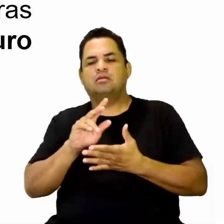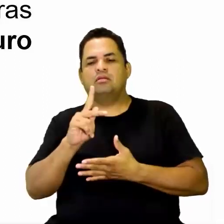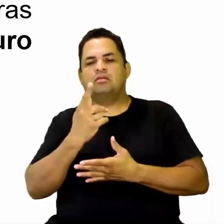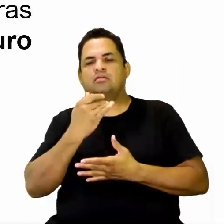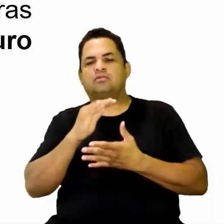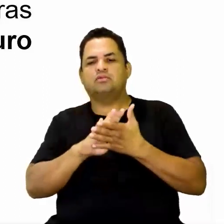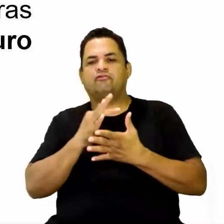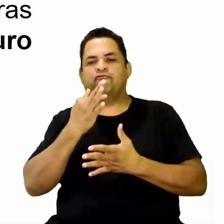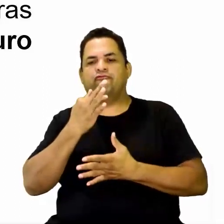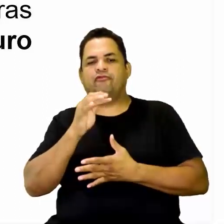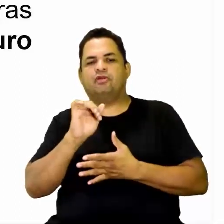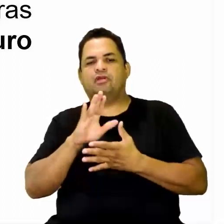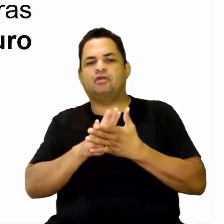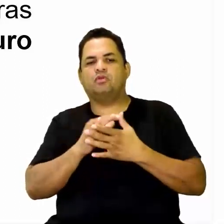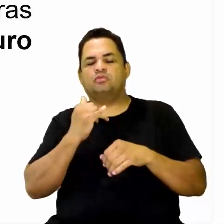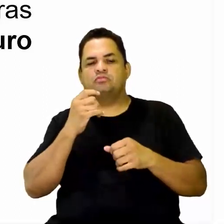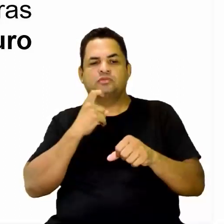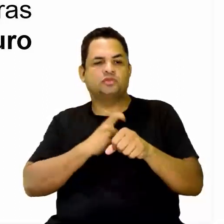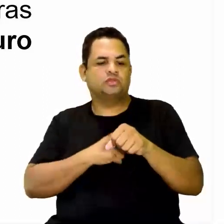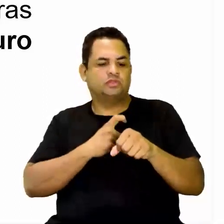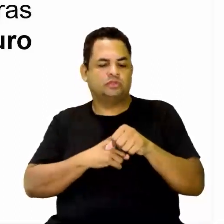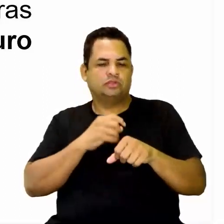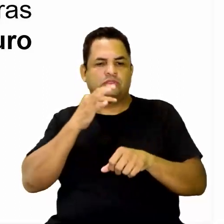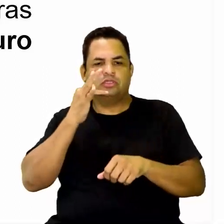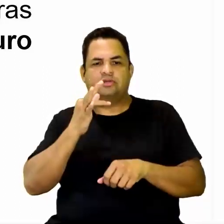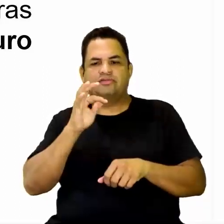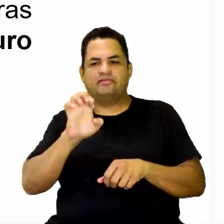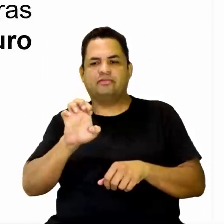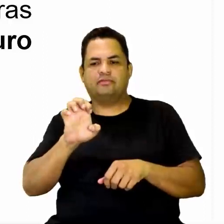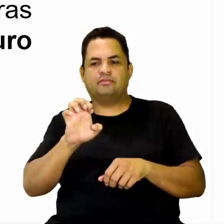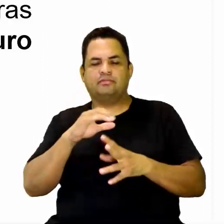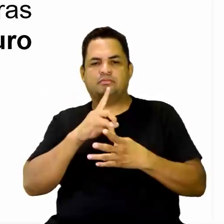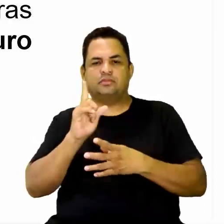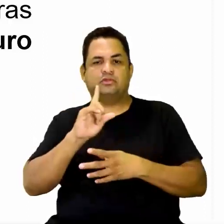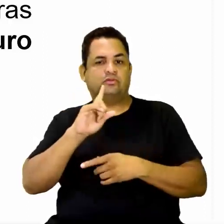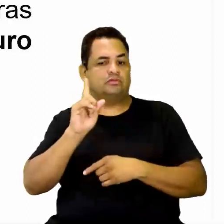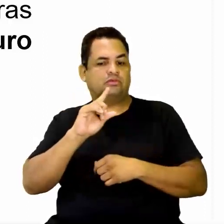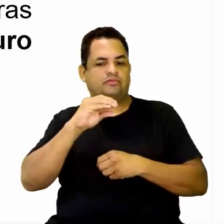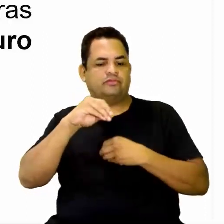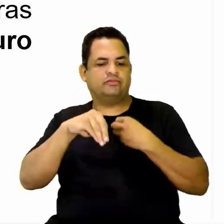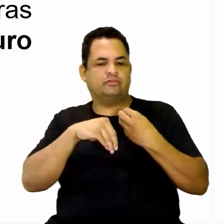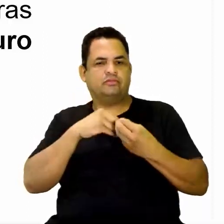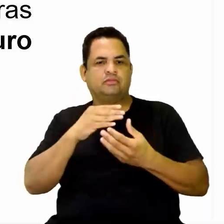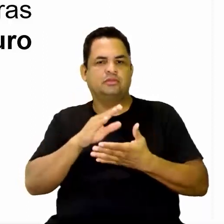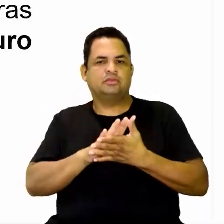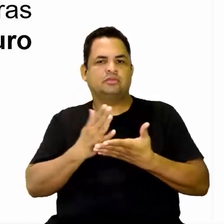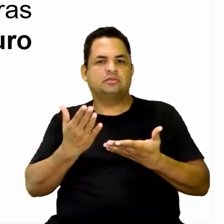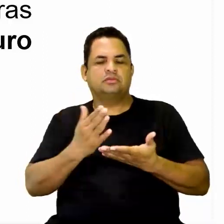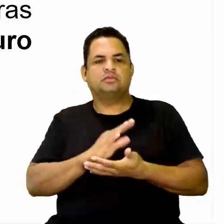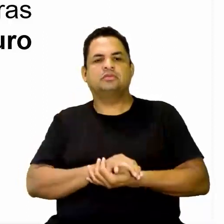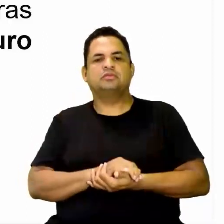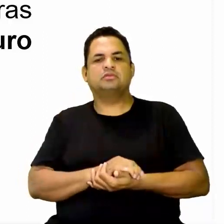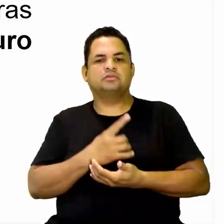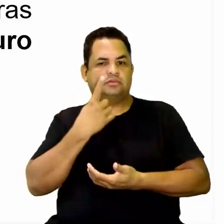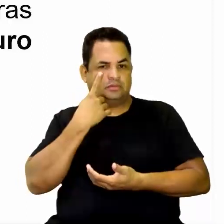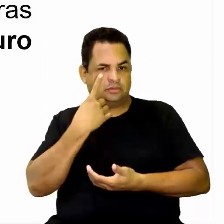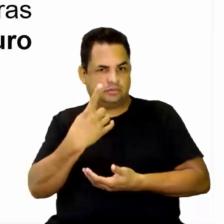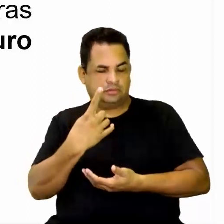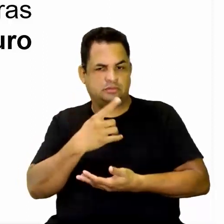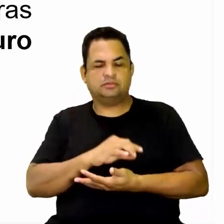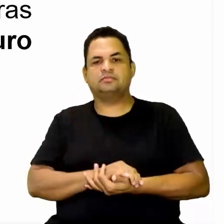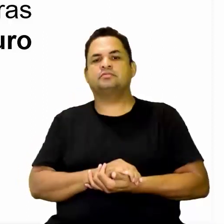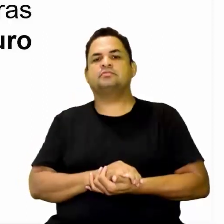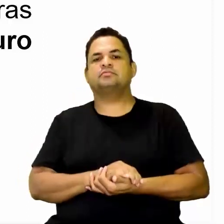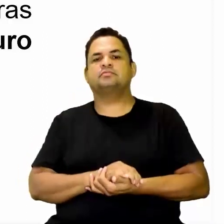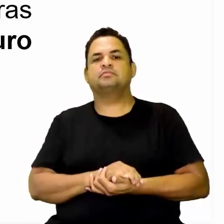ferro, enfim. Eu não estou falando aqui a mistura de água e ferro, não é isso. Eu estou falando